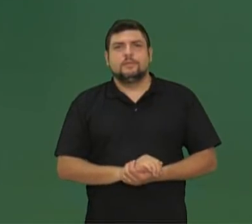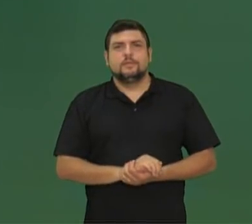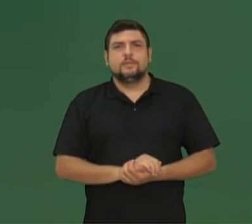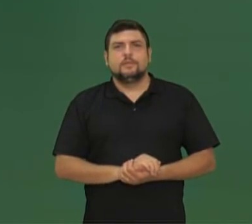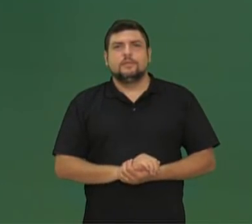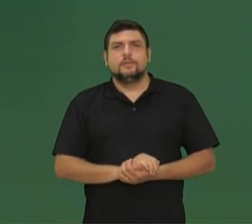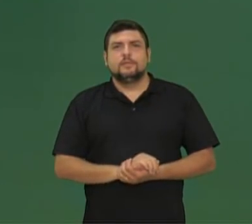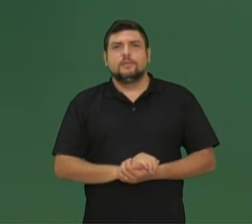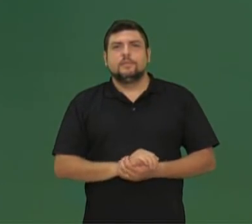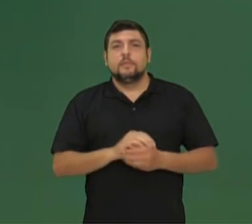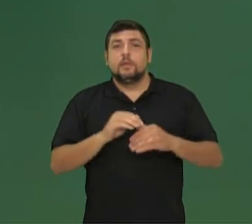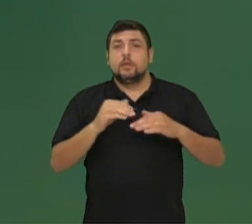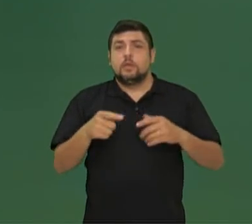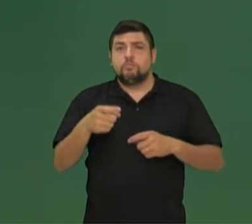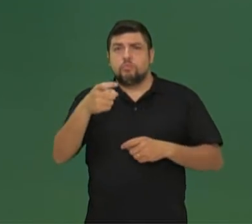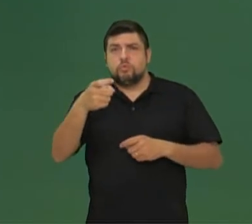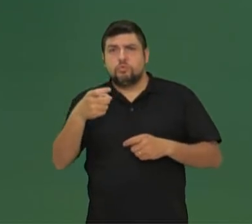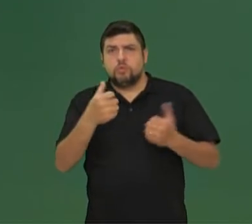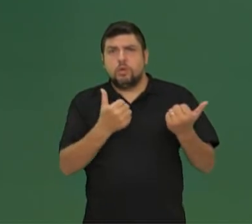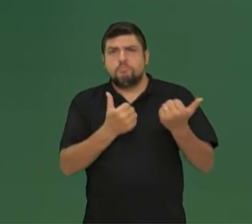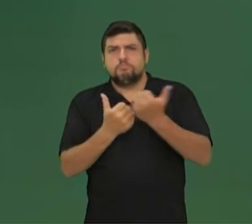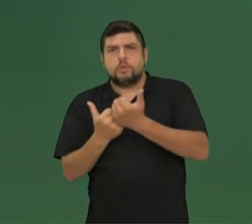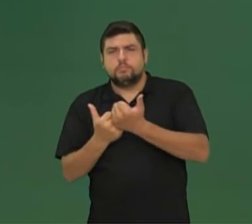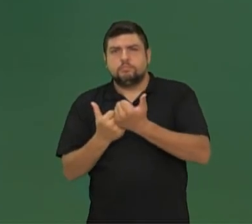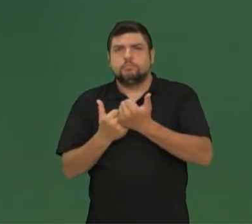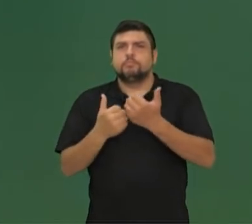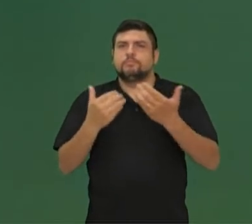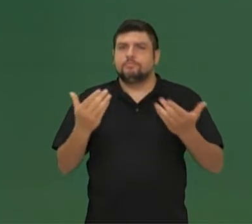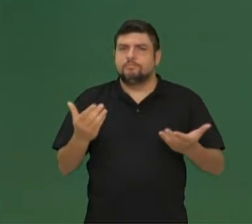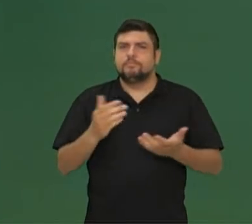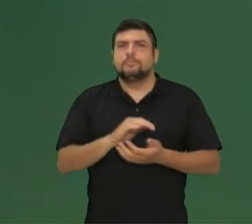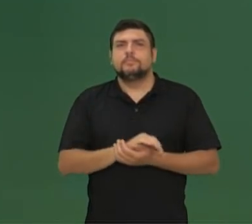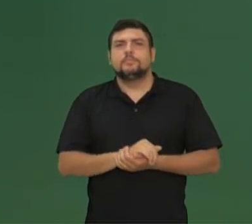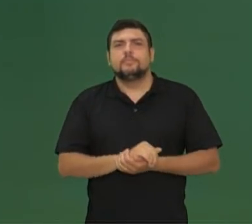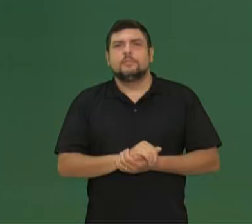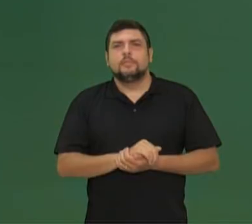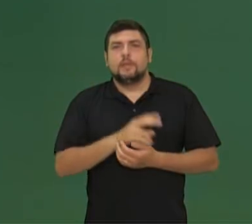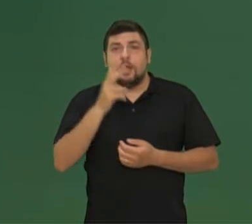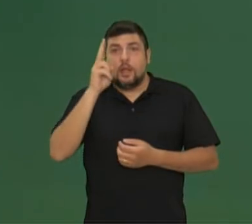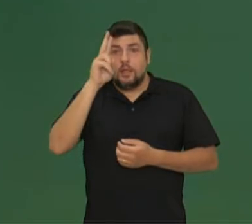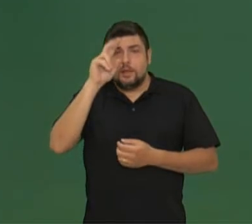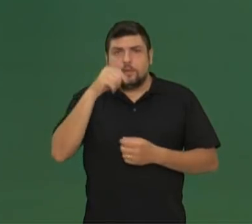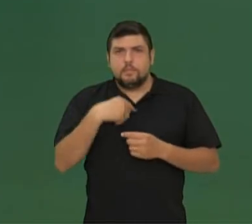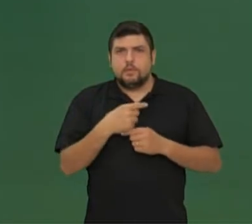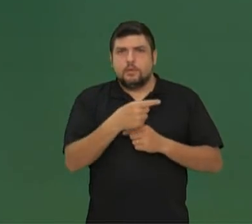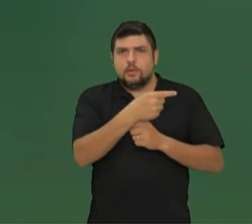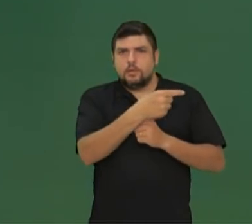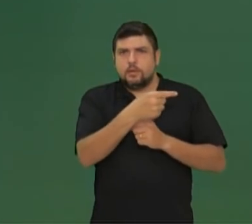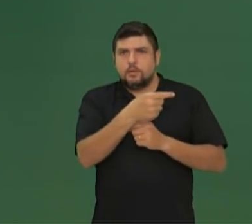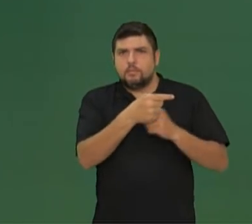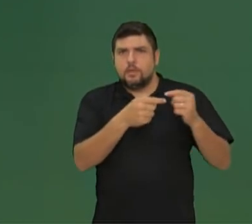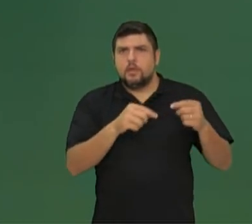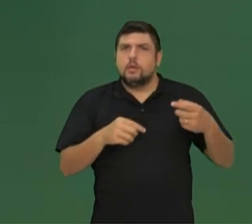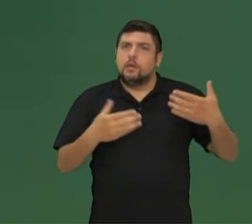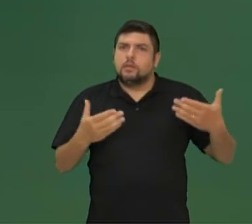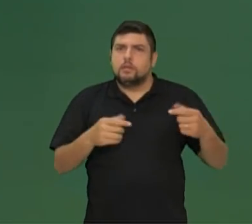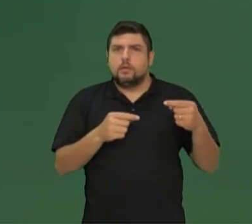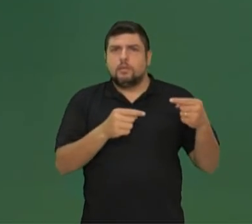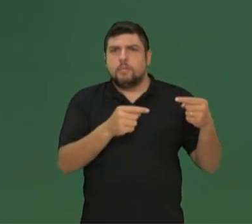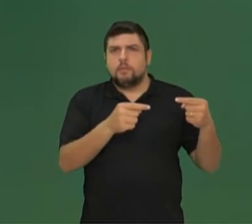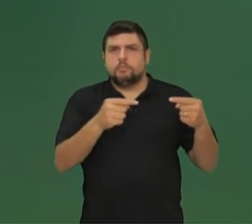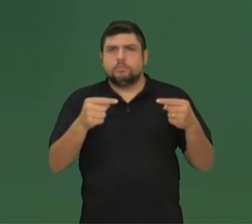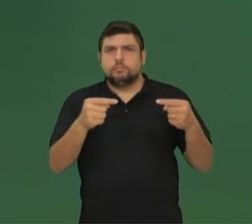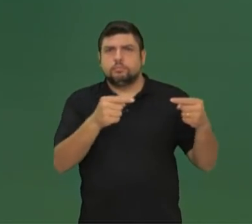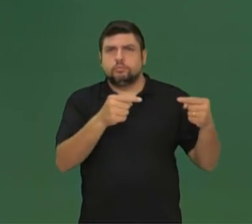valor? É positivo, lembram isso? Atentaram-se que relembraram na aula de módulo? O módulo de menos 2 é